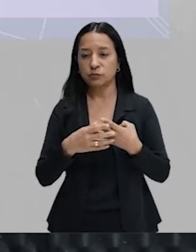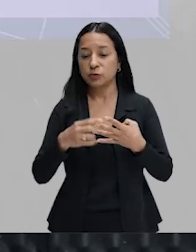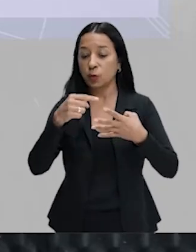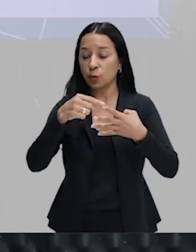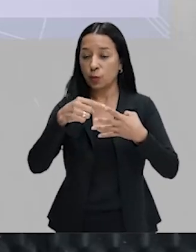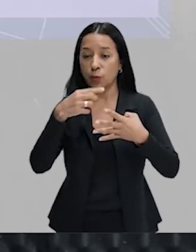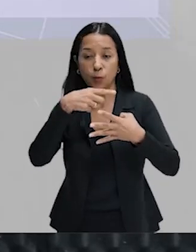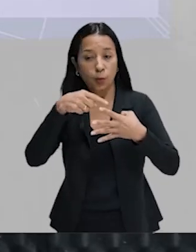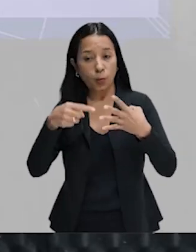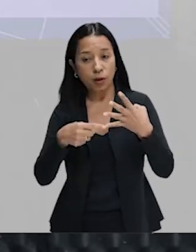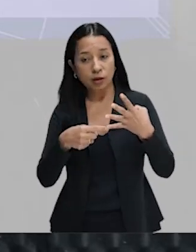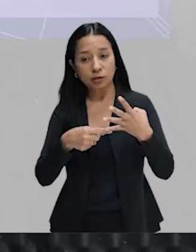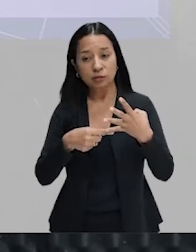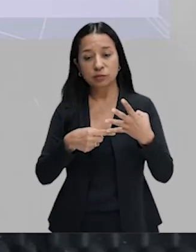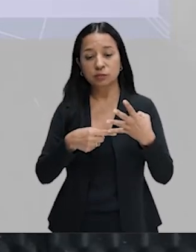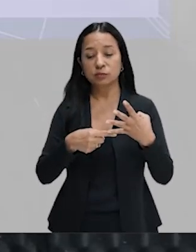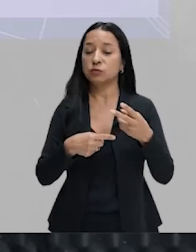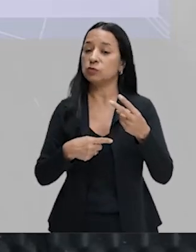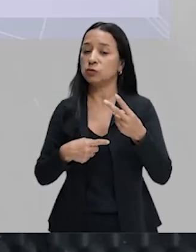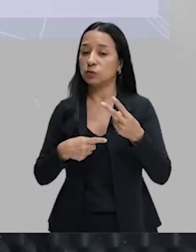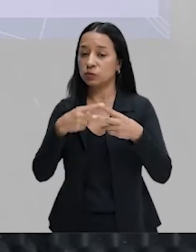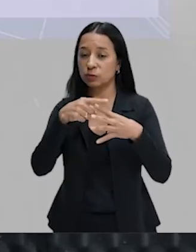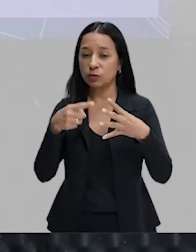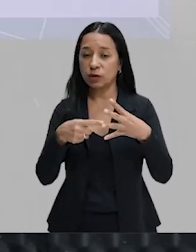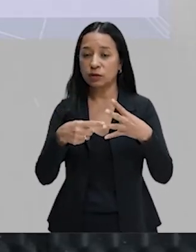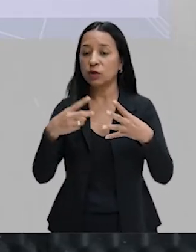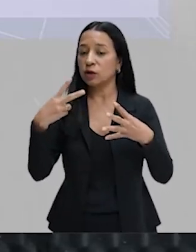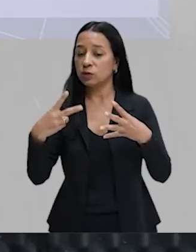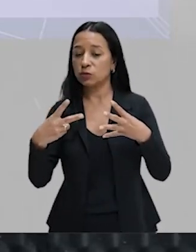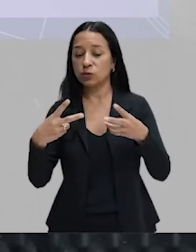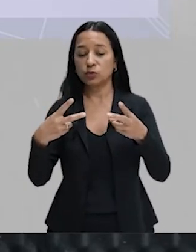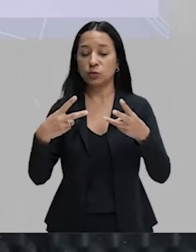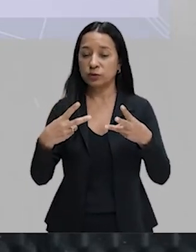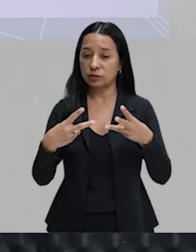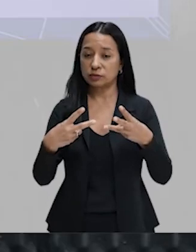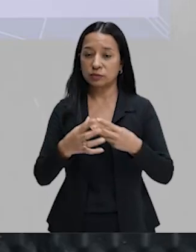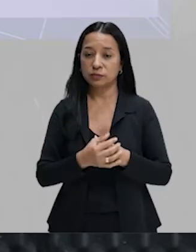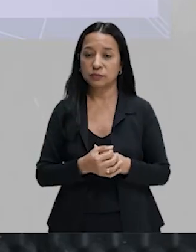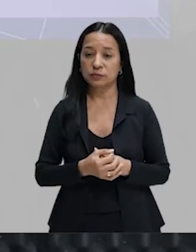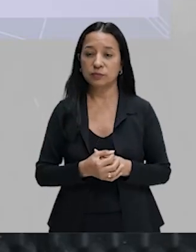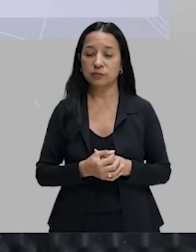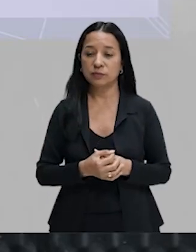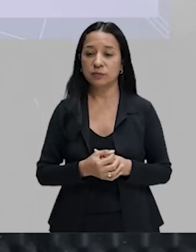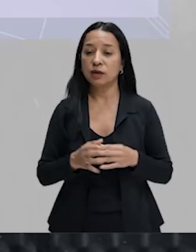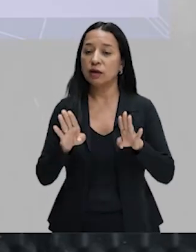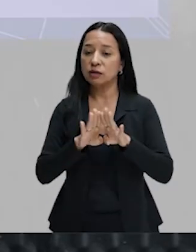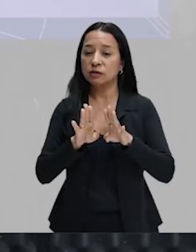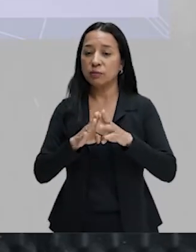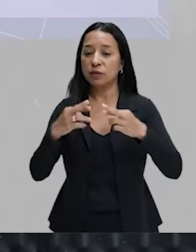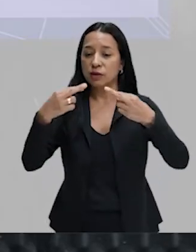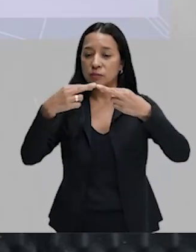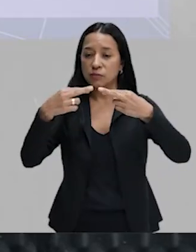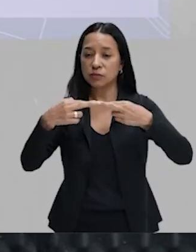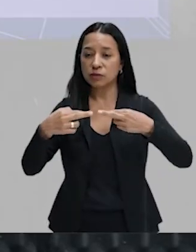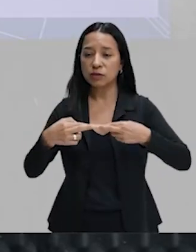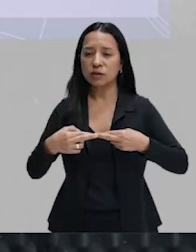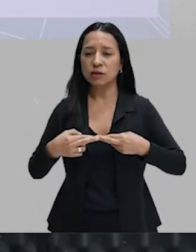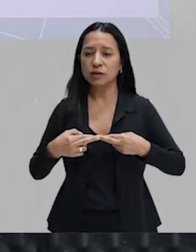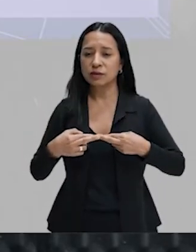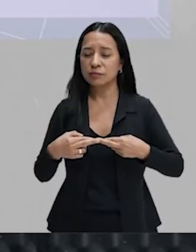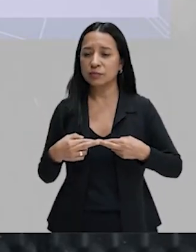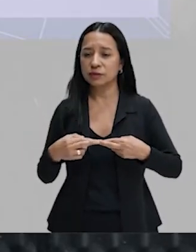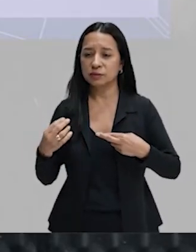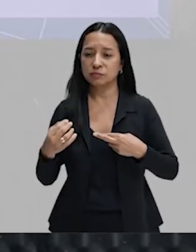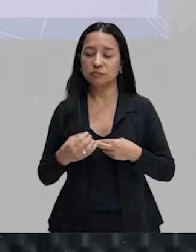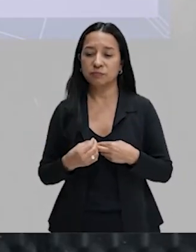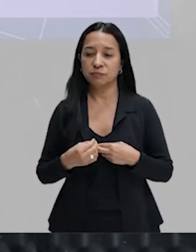2 com 3, que são os tercetos. Bem como rimas raras e ainda temas da